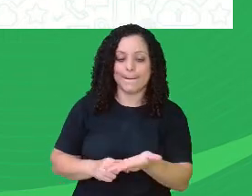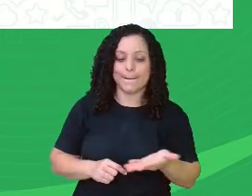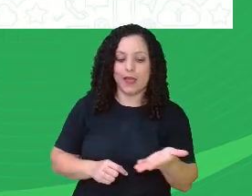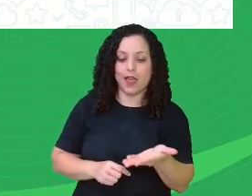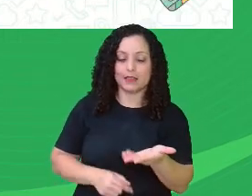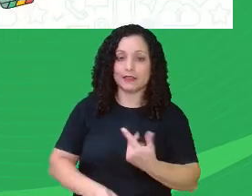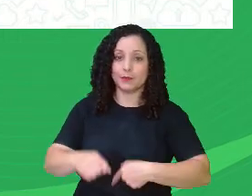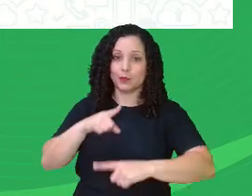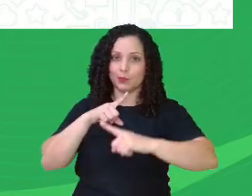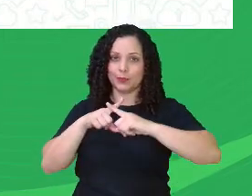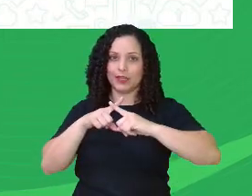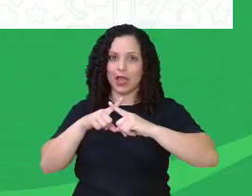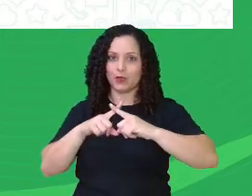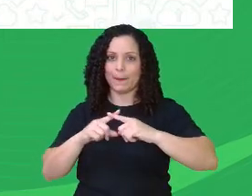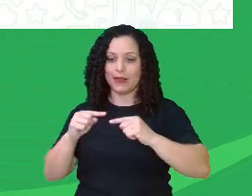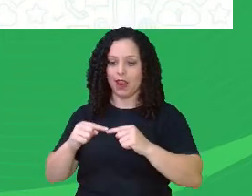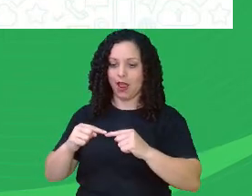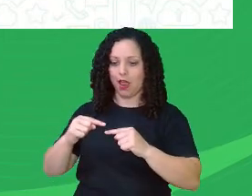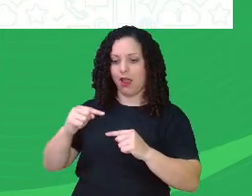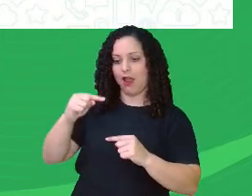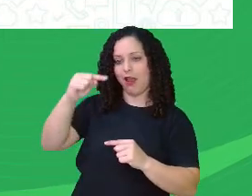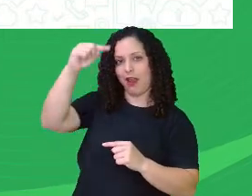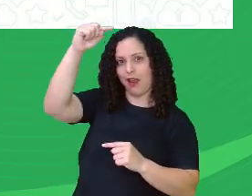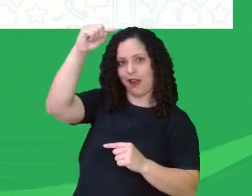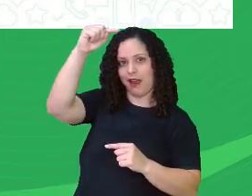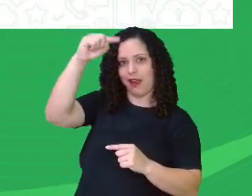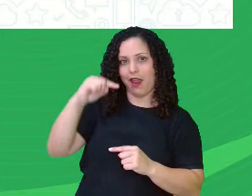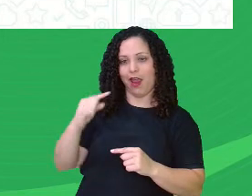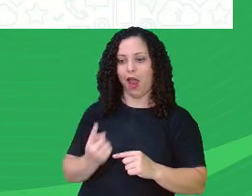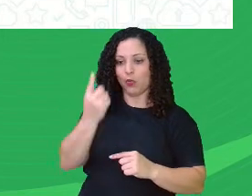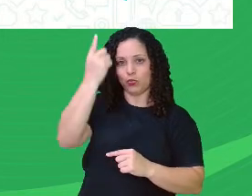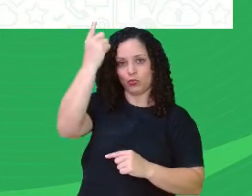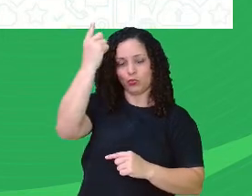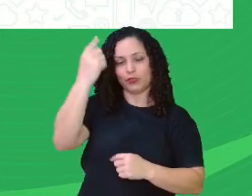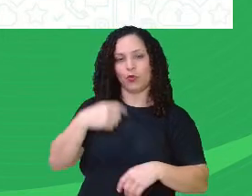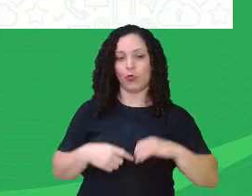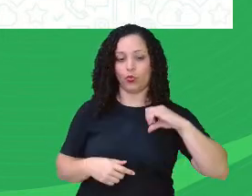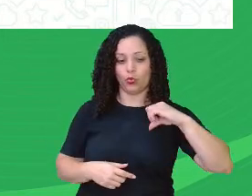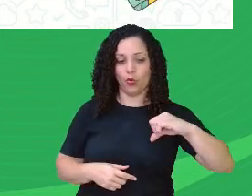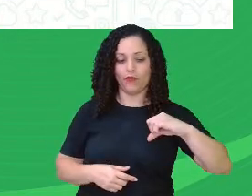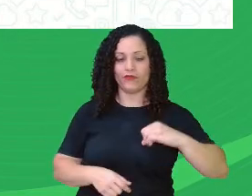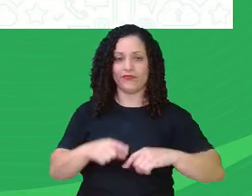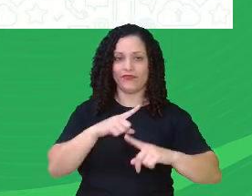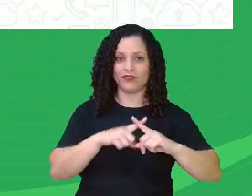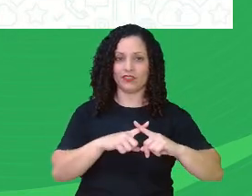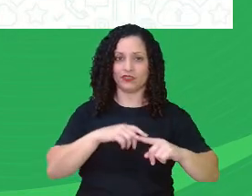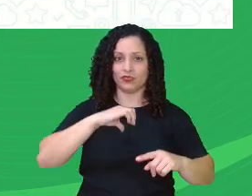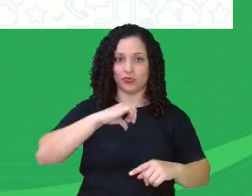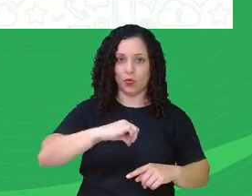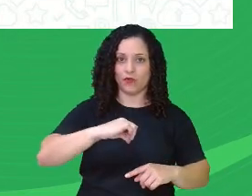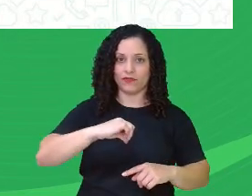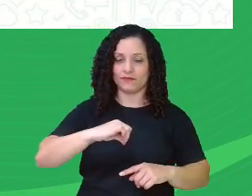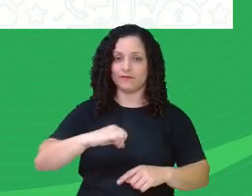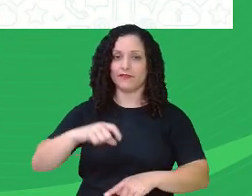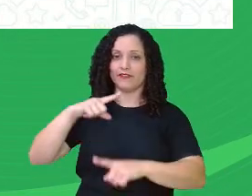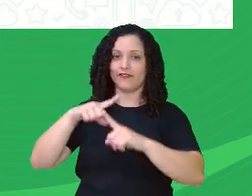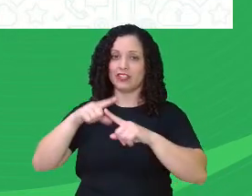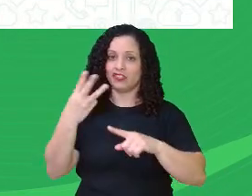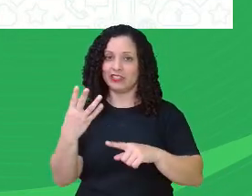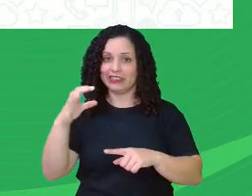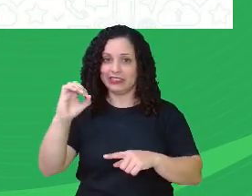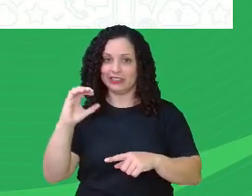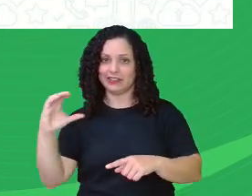E a área da base é 9 vezes 9, que é base vezes altura, né? E a altura em si vai ser 30 centímetros. Então, se